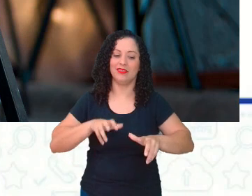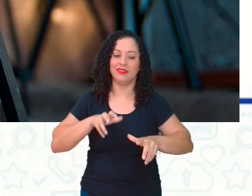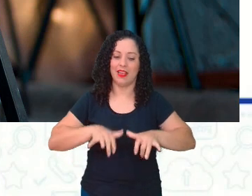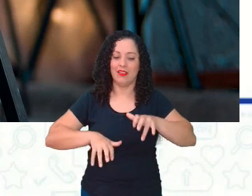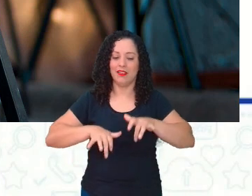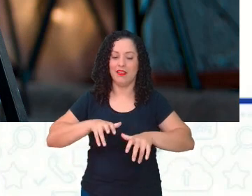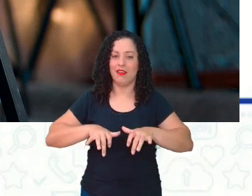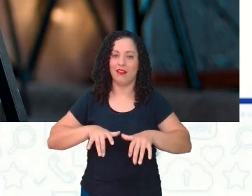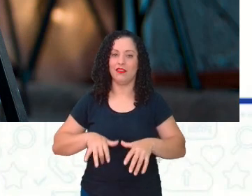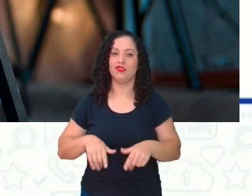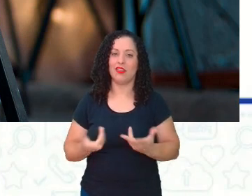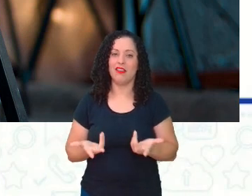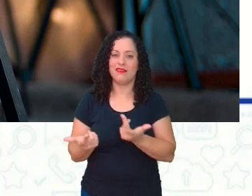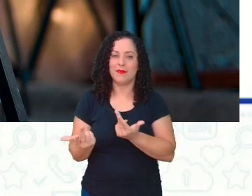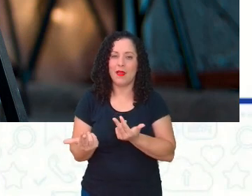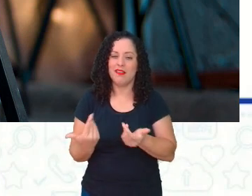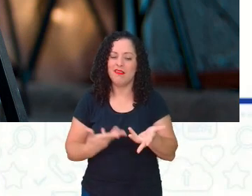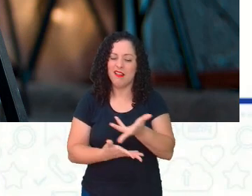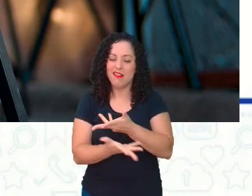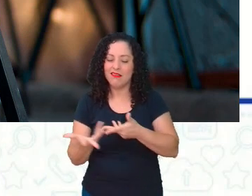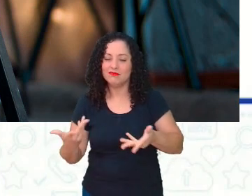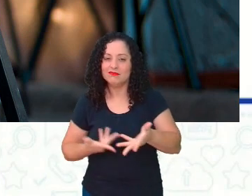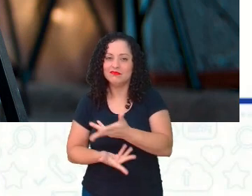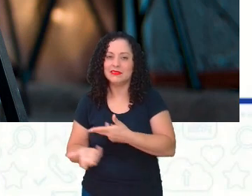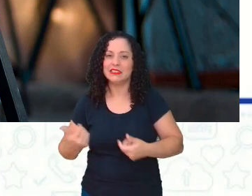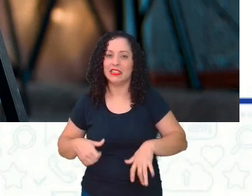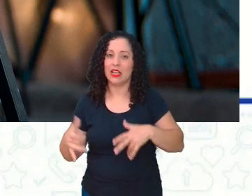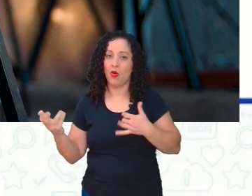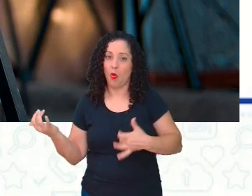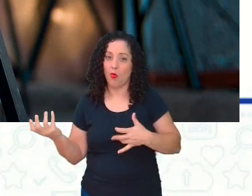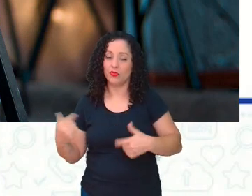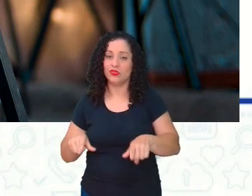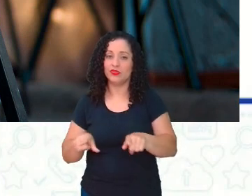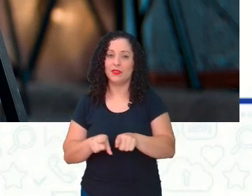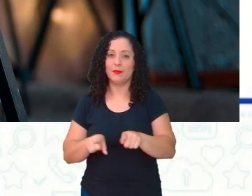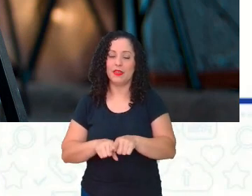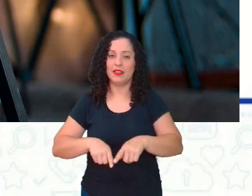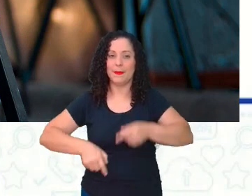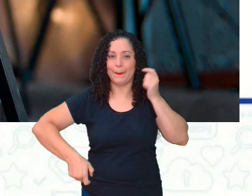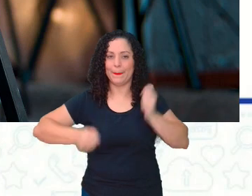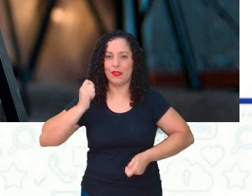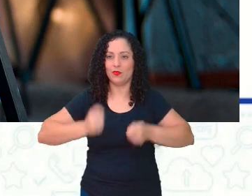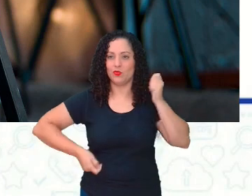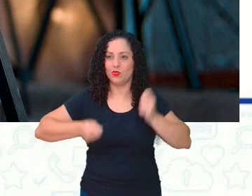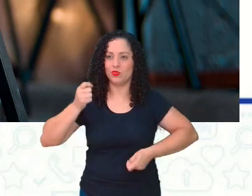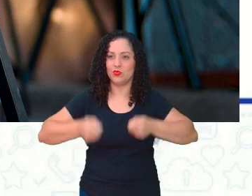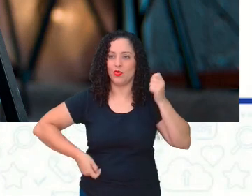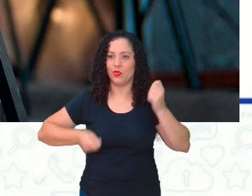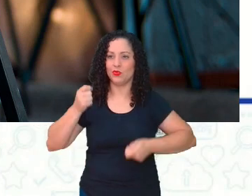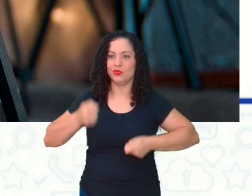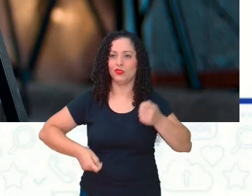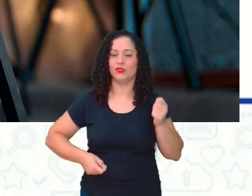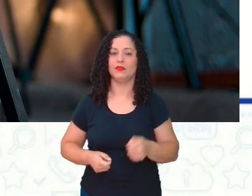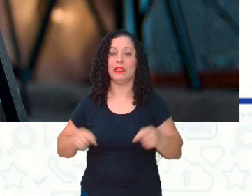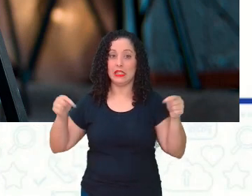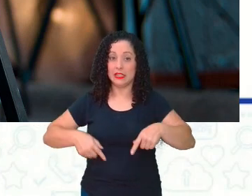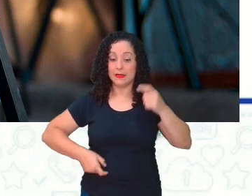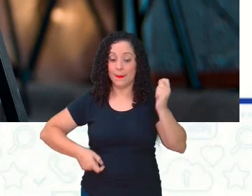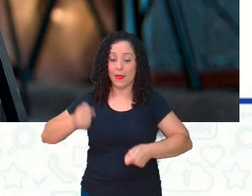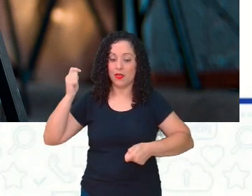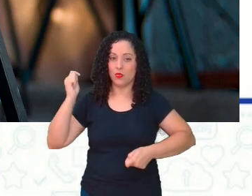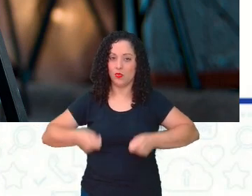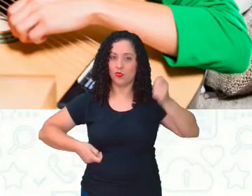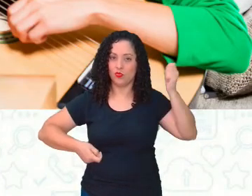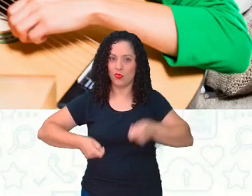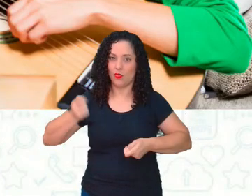e percussão. E os de percussão, eles são de 2 tipos, os idiofones e os